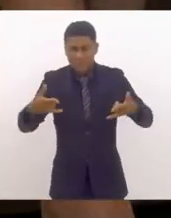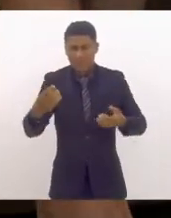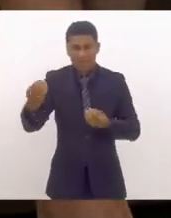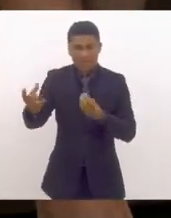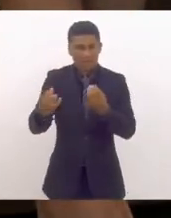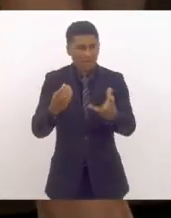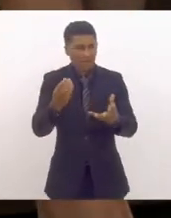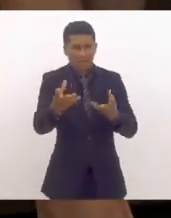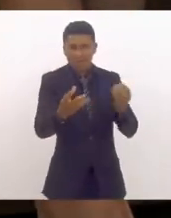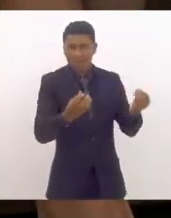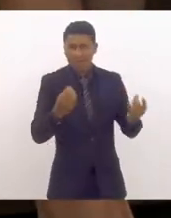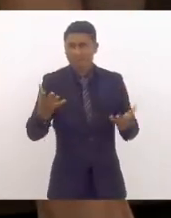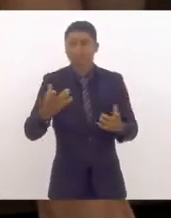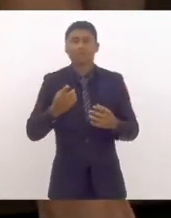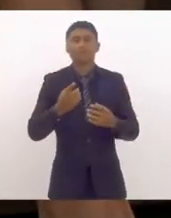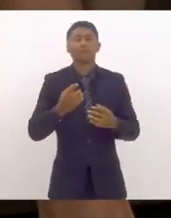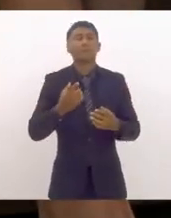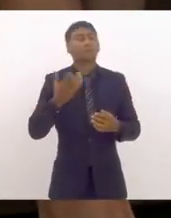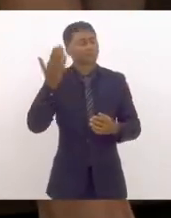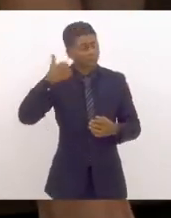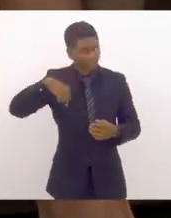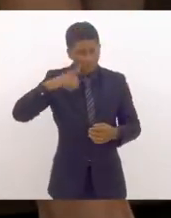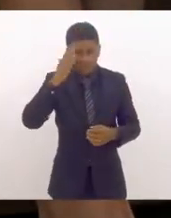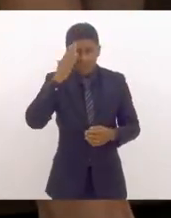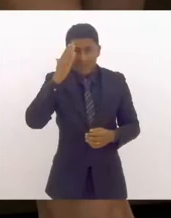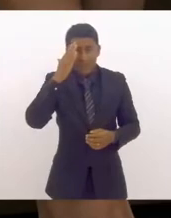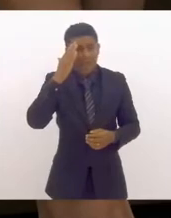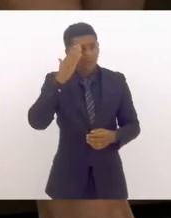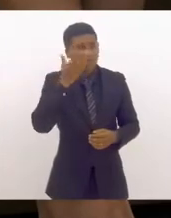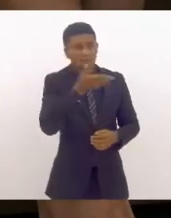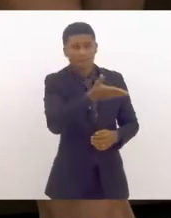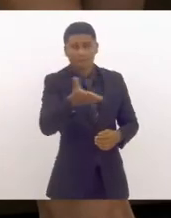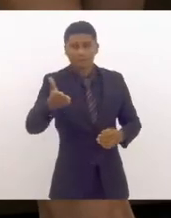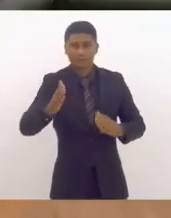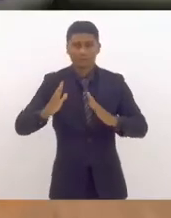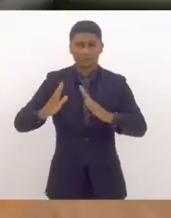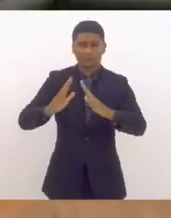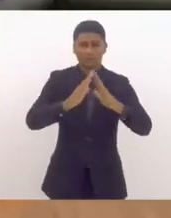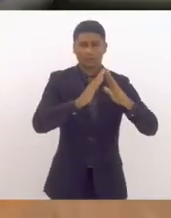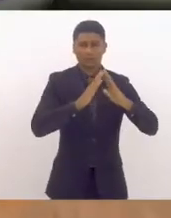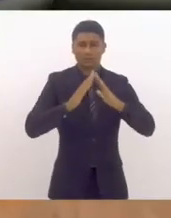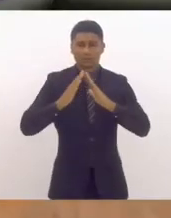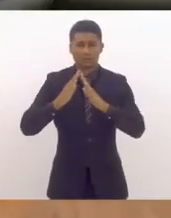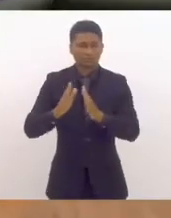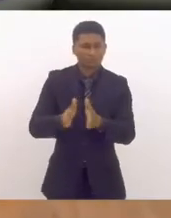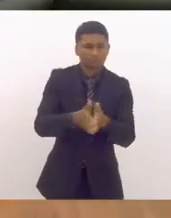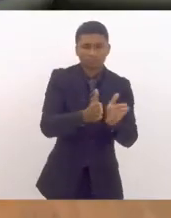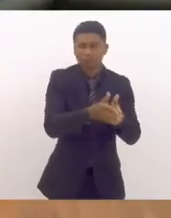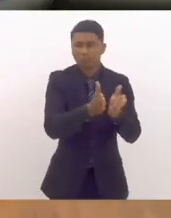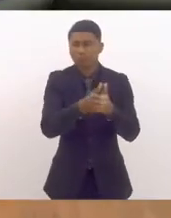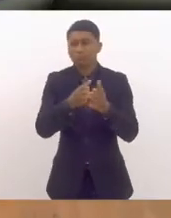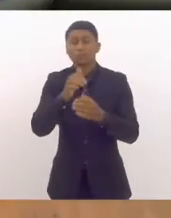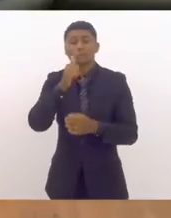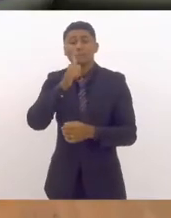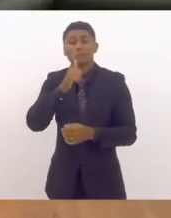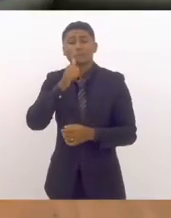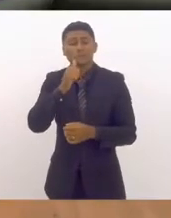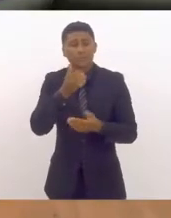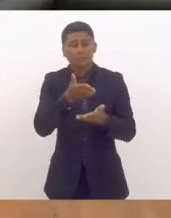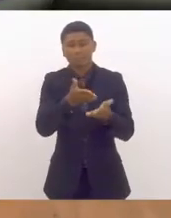nas habitações precarizadas, há quase que 10% das nossas meninas não têm